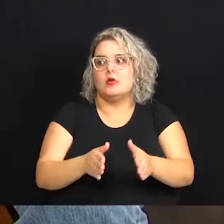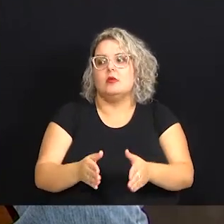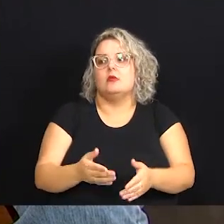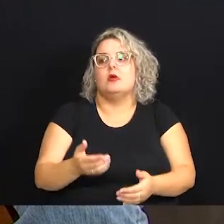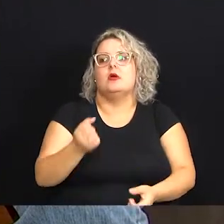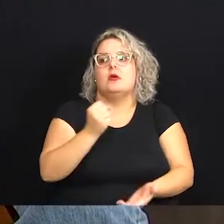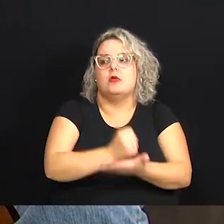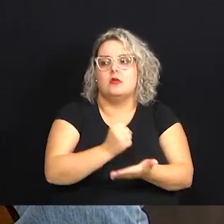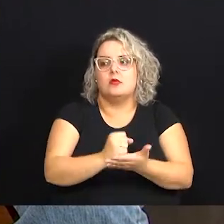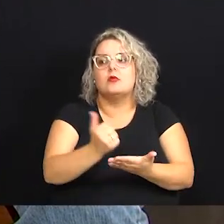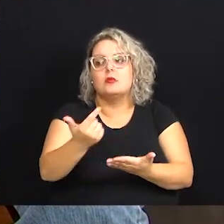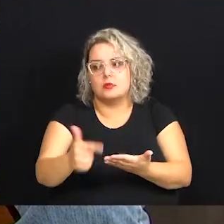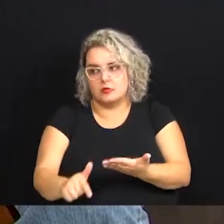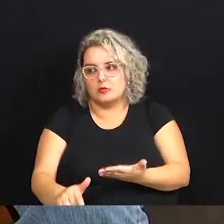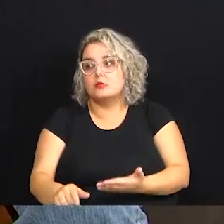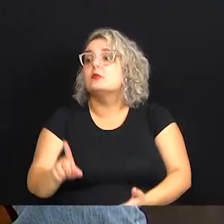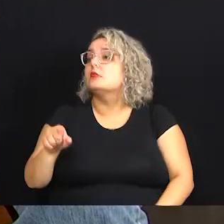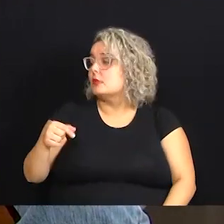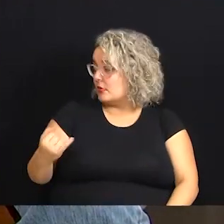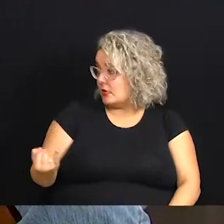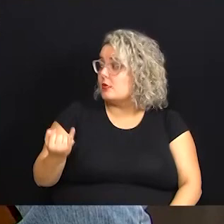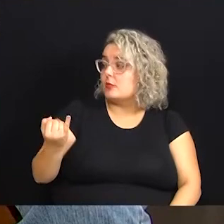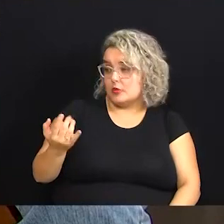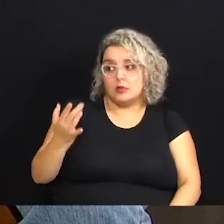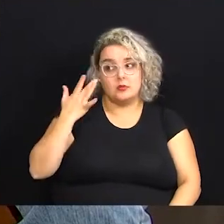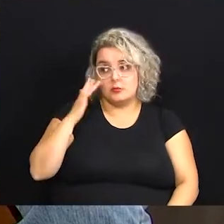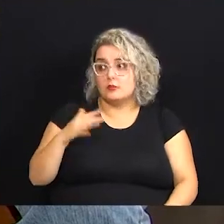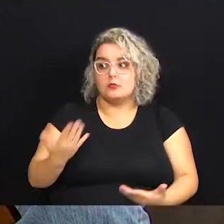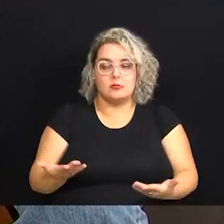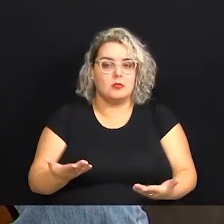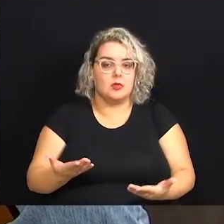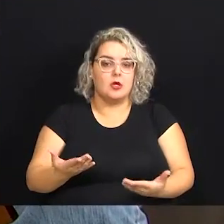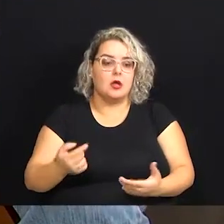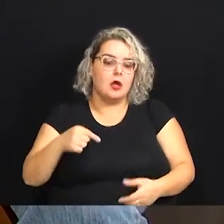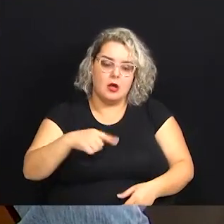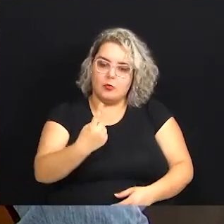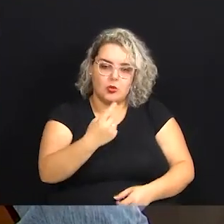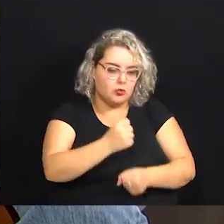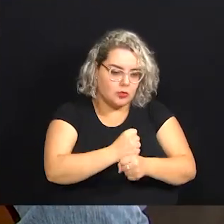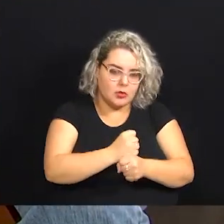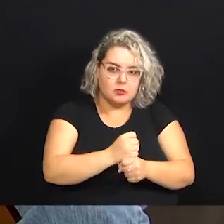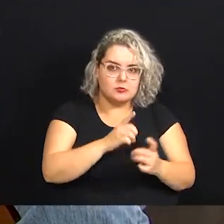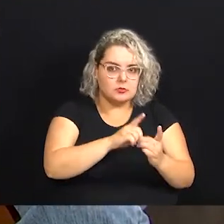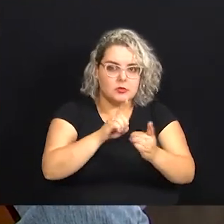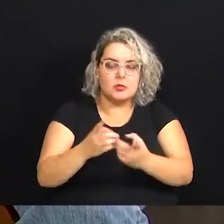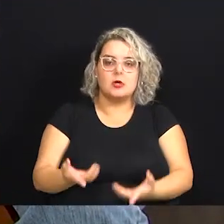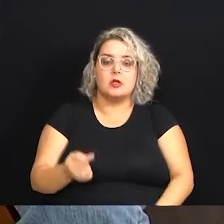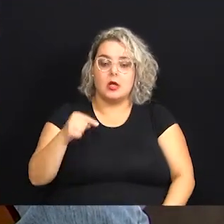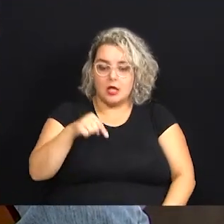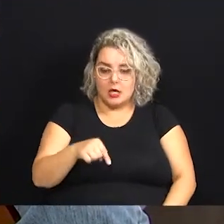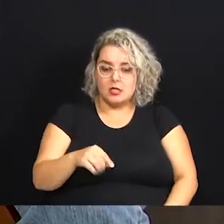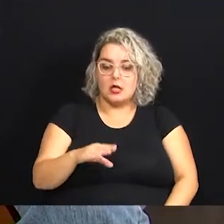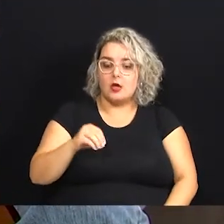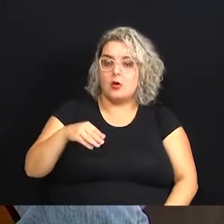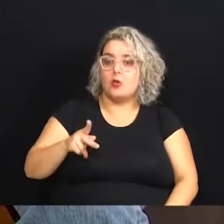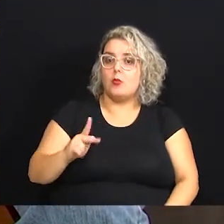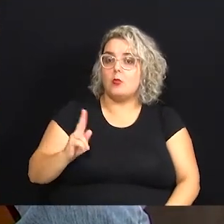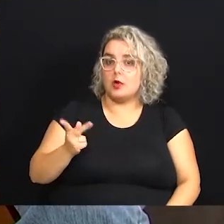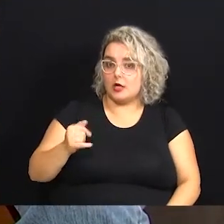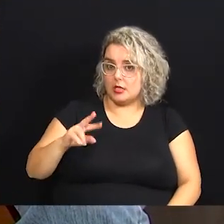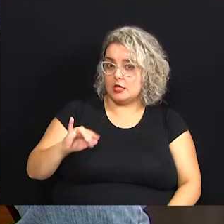que renovar esse contrato de seguro. Então é por um ano. Eu não sabia. É por um ano que eu estou fazendo a cobertura. Então, essa companhia que